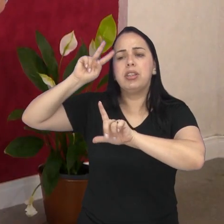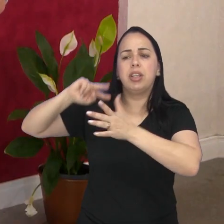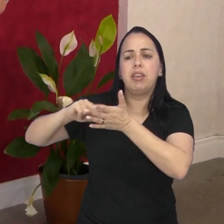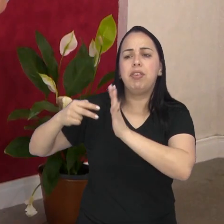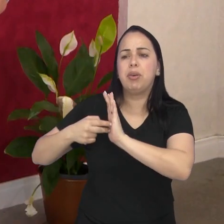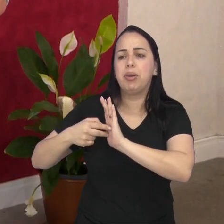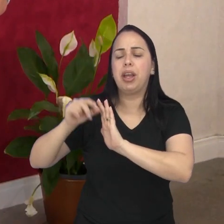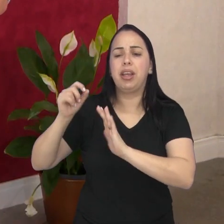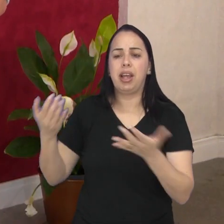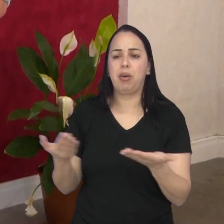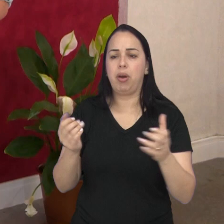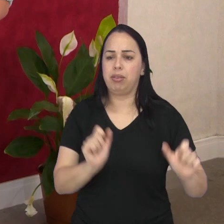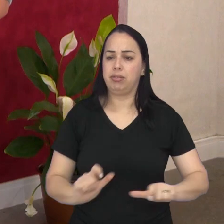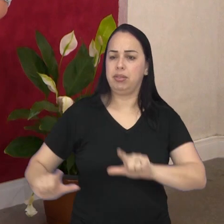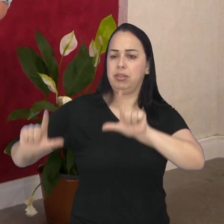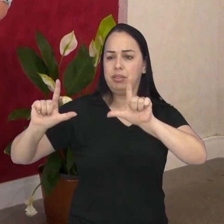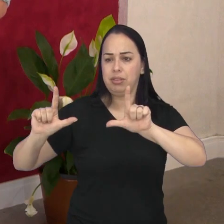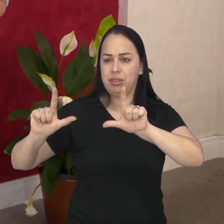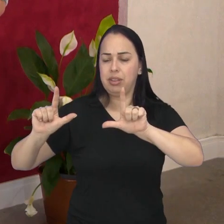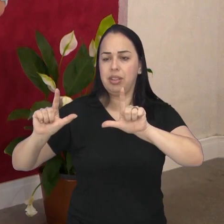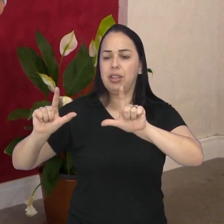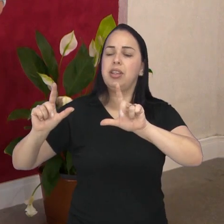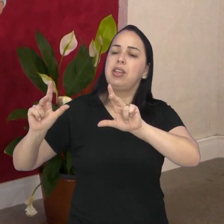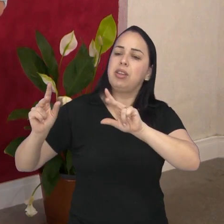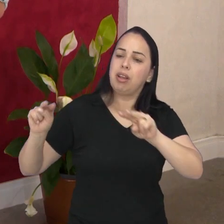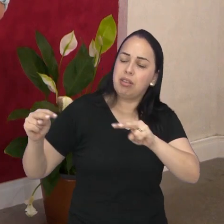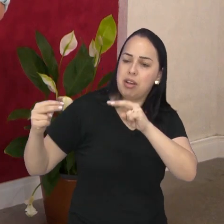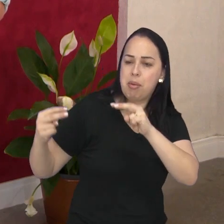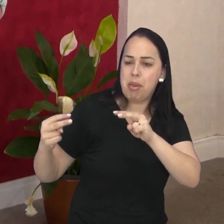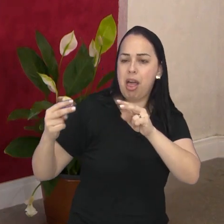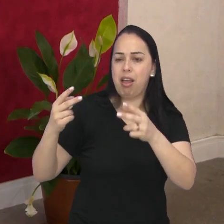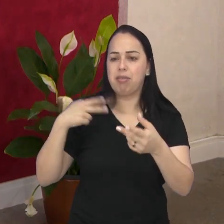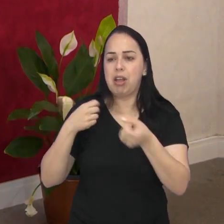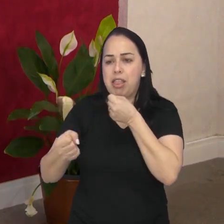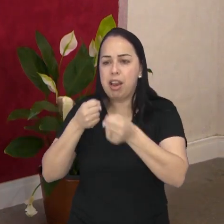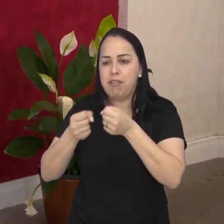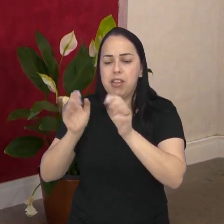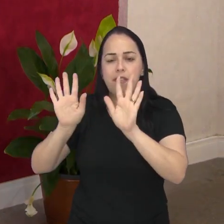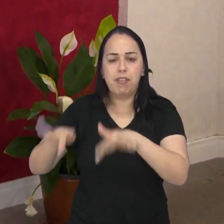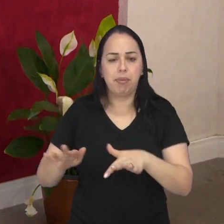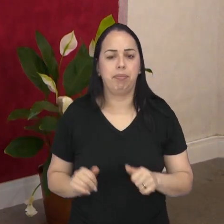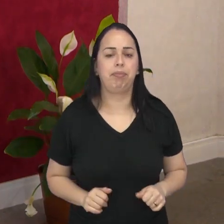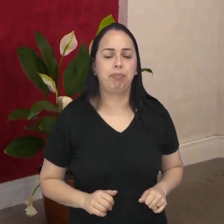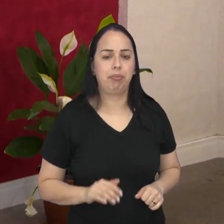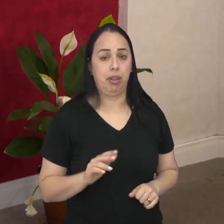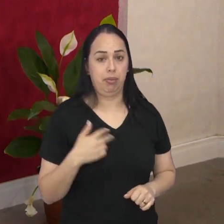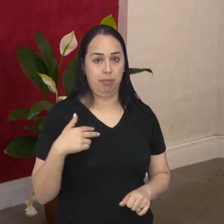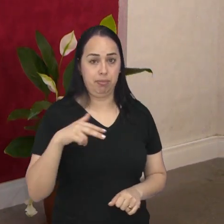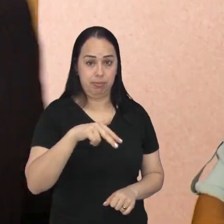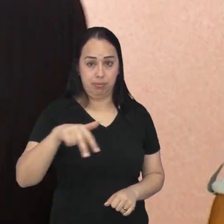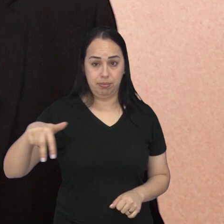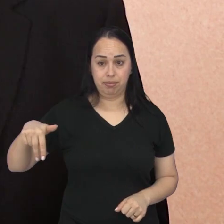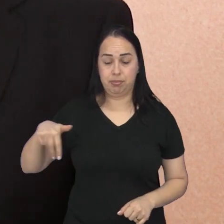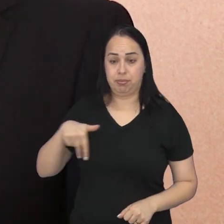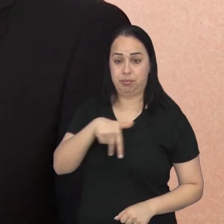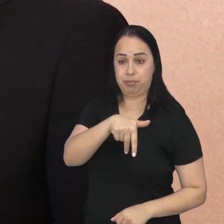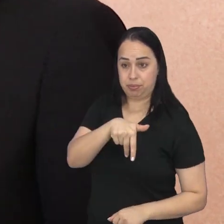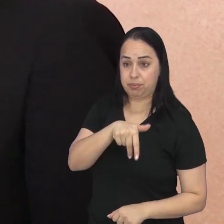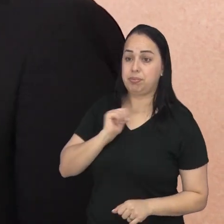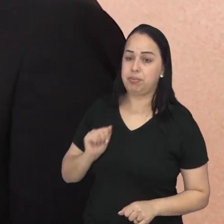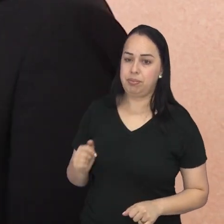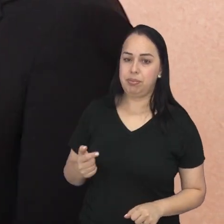E a gente terminar a entrevista de hoje aqui diante do quadro do Filho Pródigo. Então, deixa eu até vir aqui desse lado